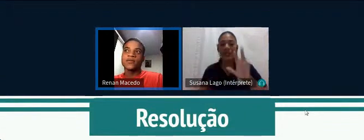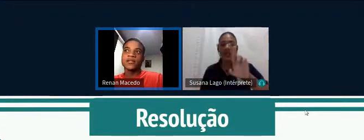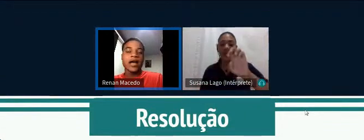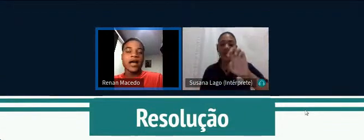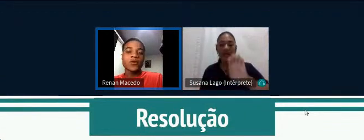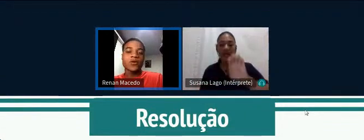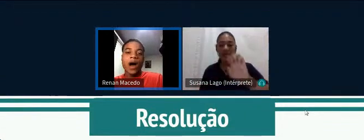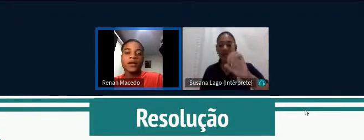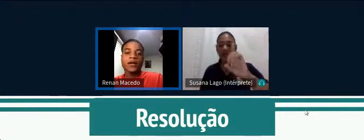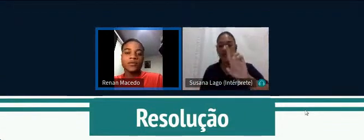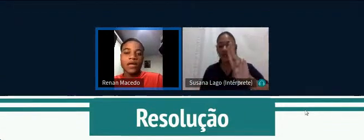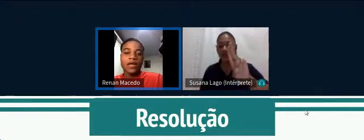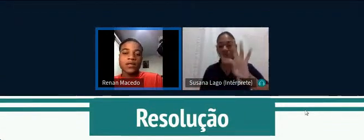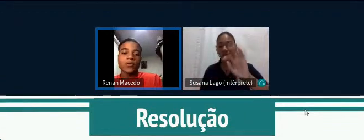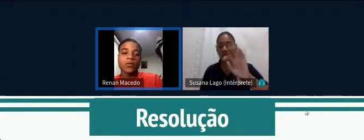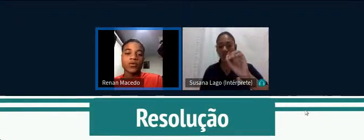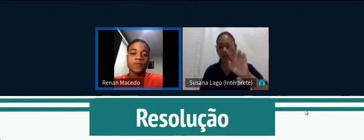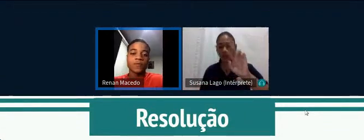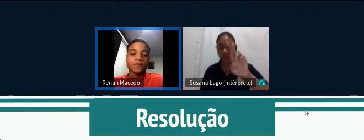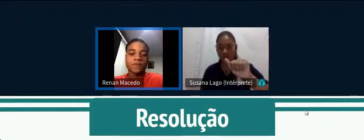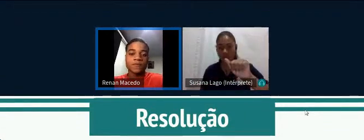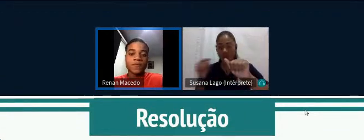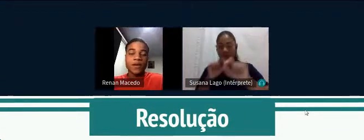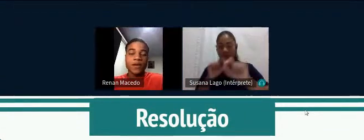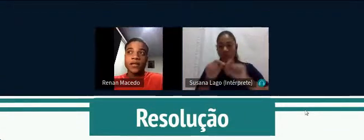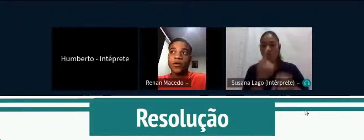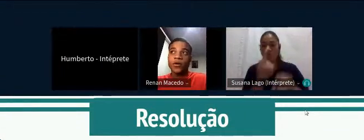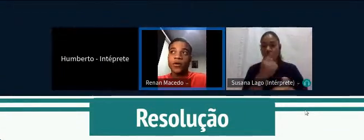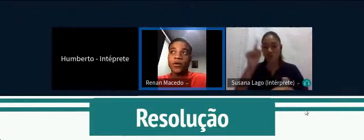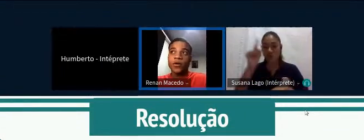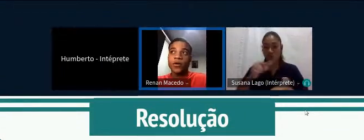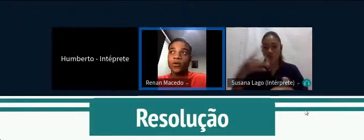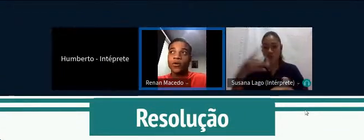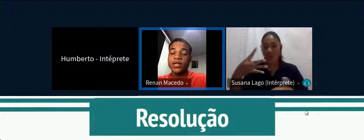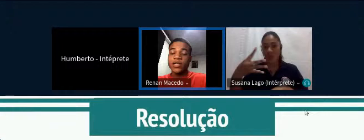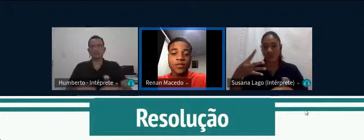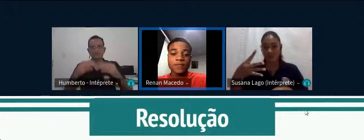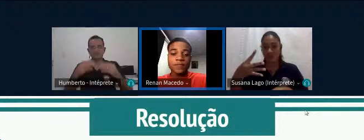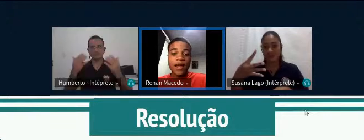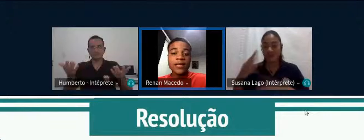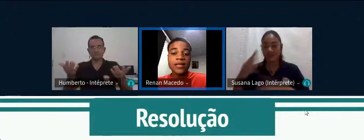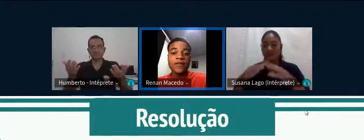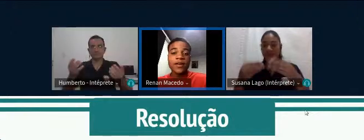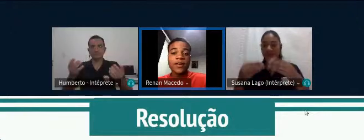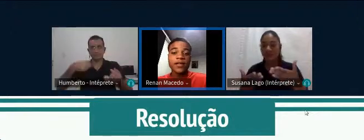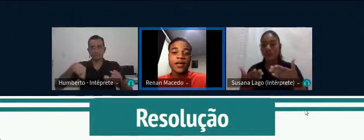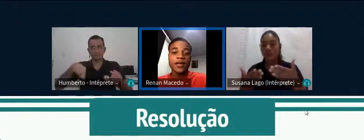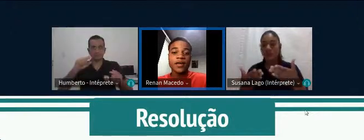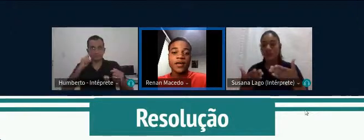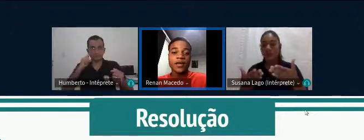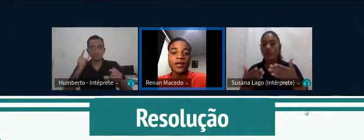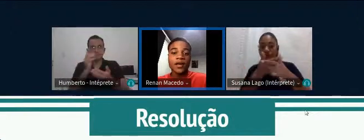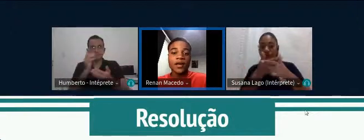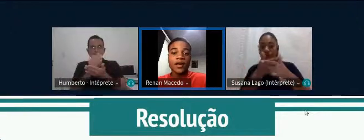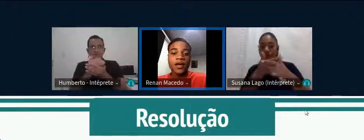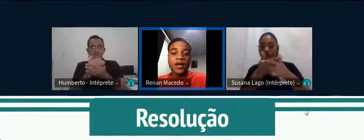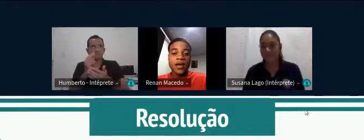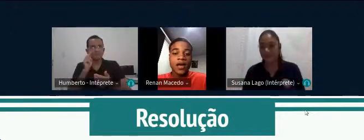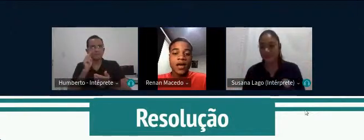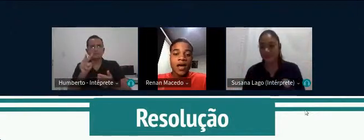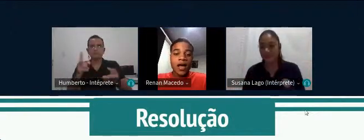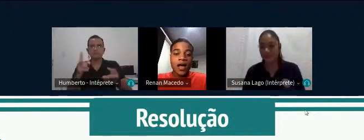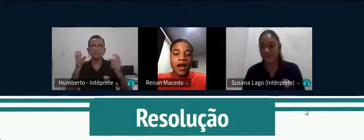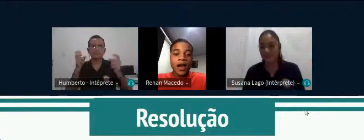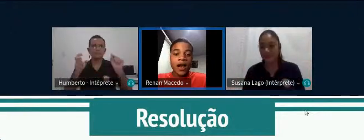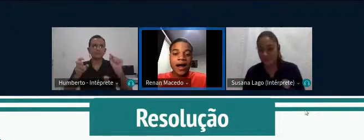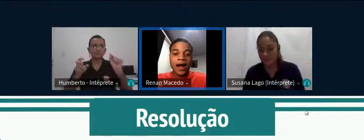de 1/4 da rotação do motor. Então, quando a gente divide, a gente vê que